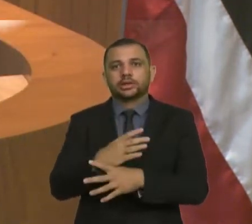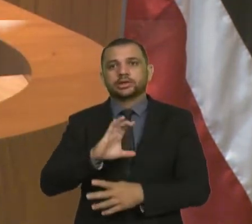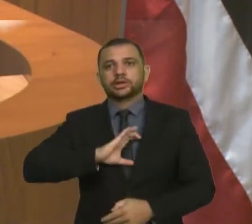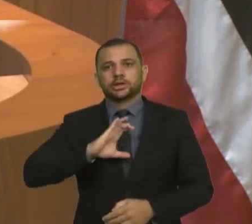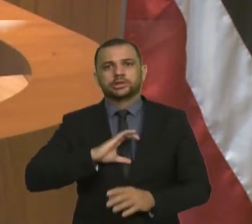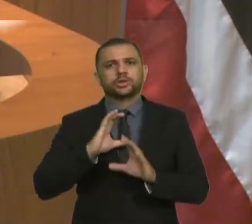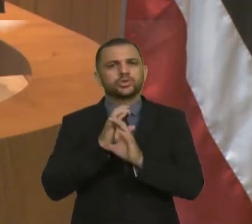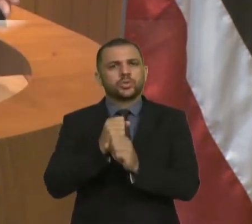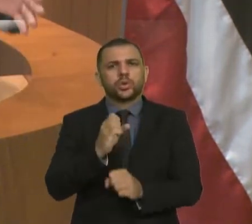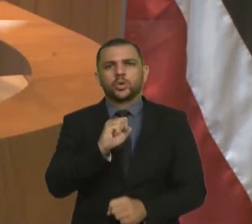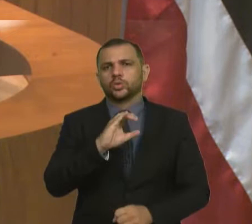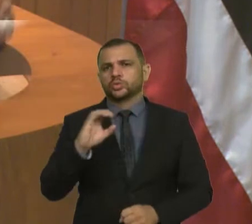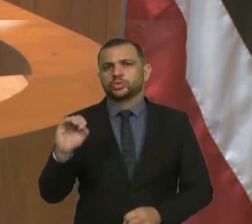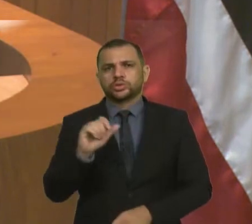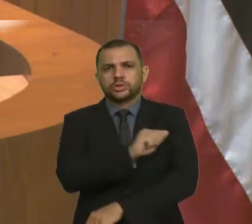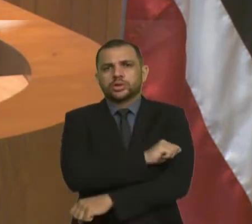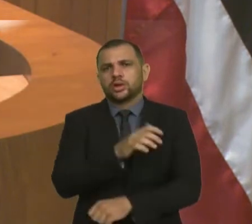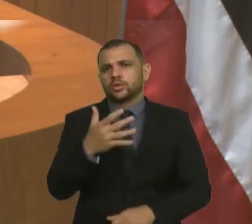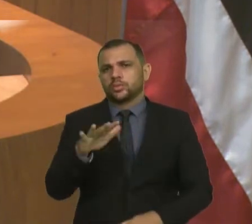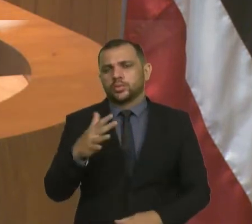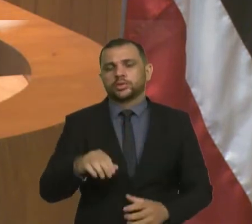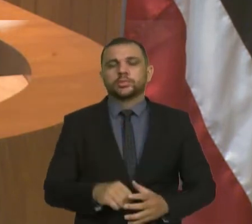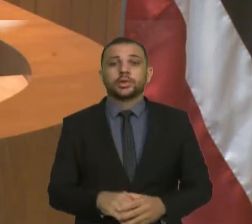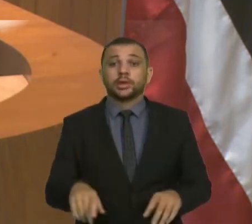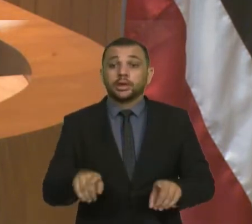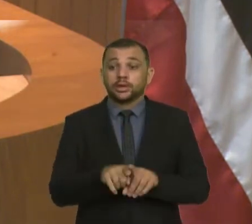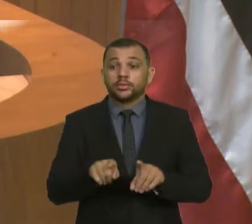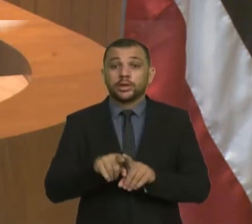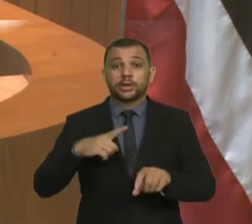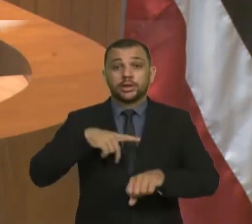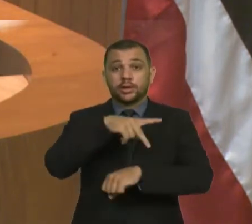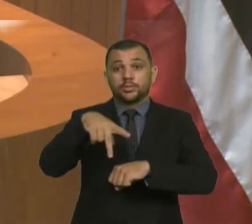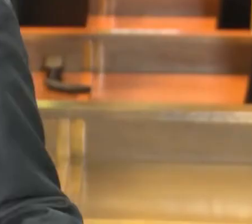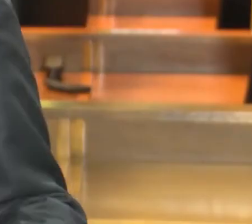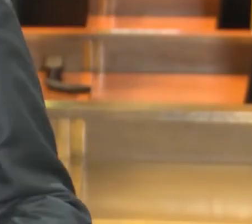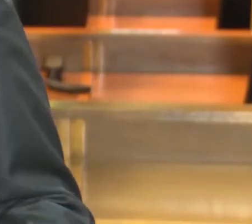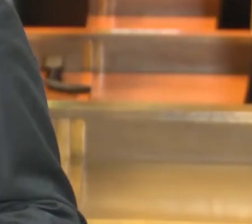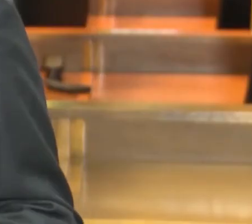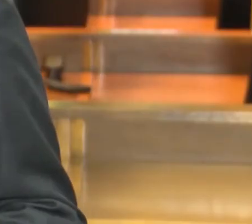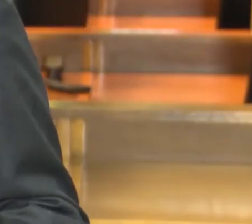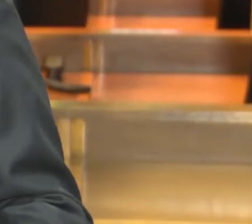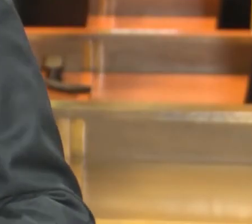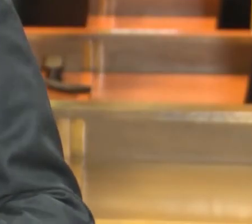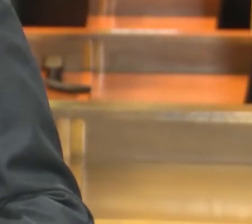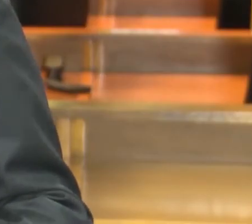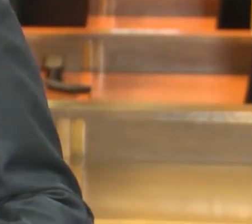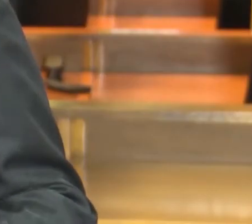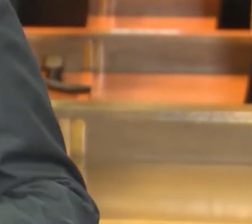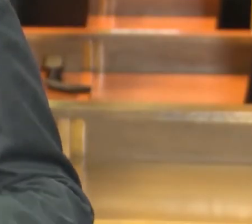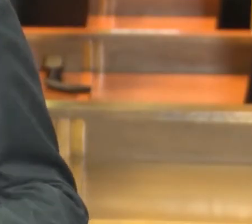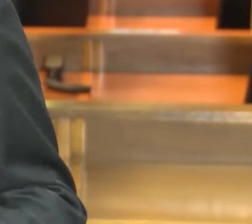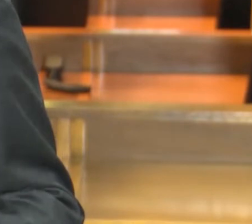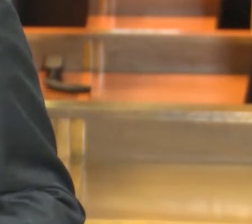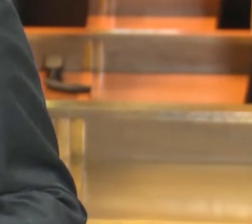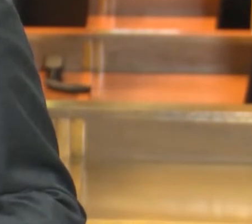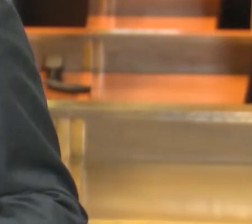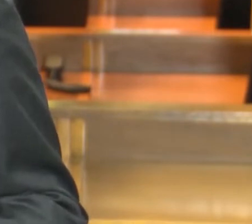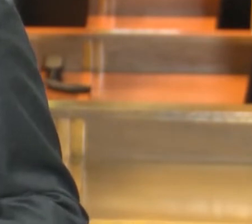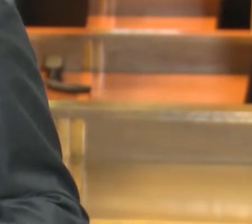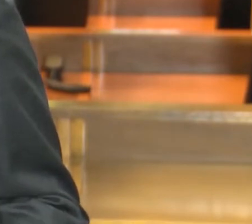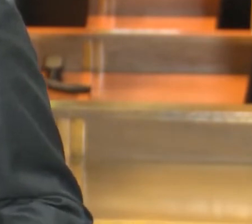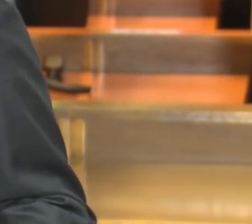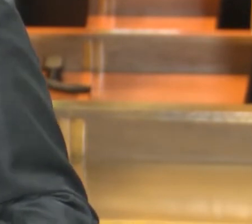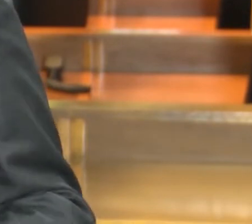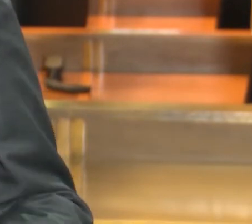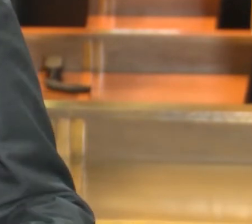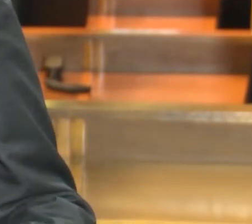balanço das suas atividades parlamentares durante o primeiro semestre deste ano. Já o deputado Duarte Júnior defendeu a